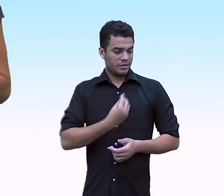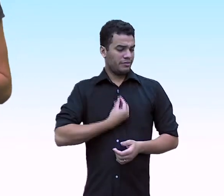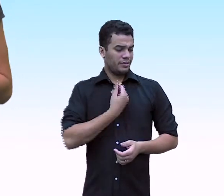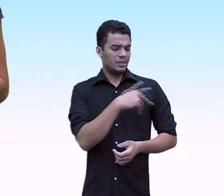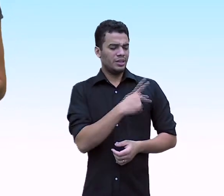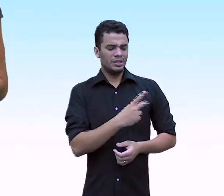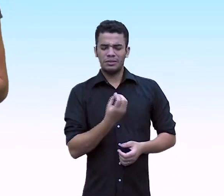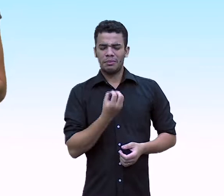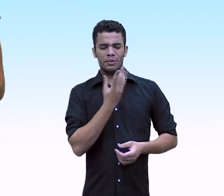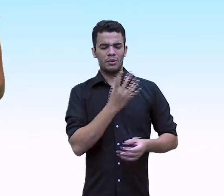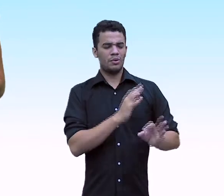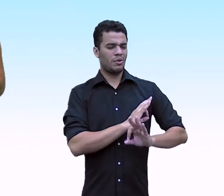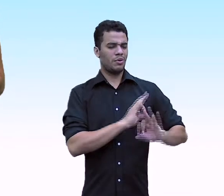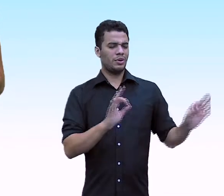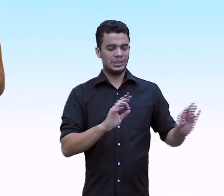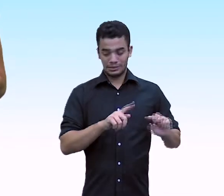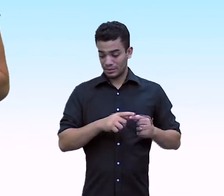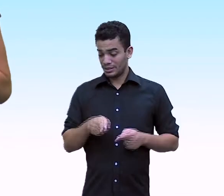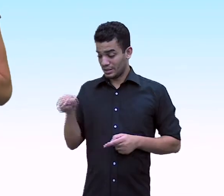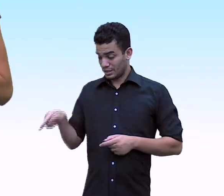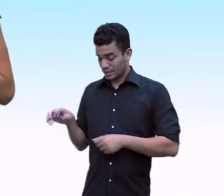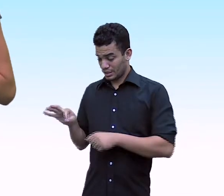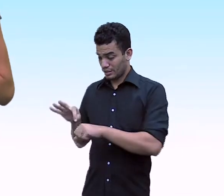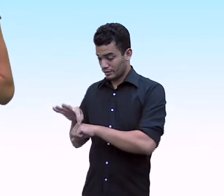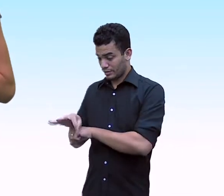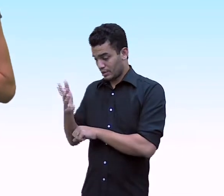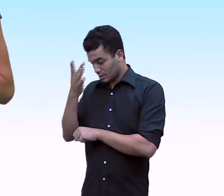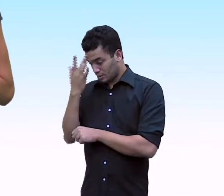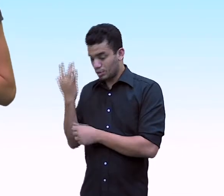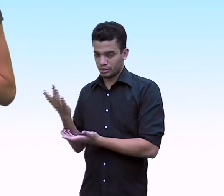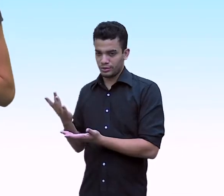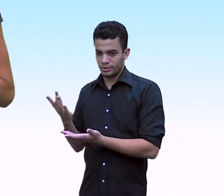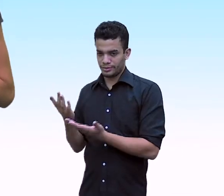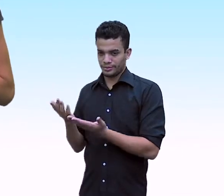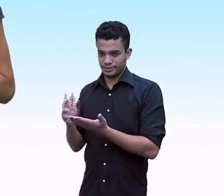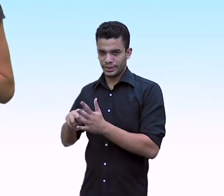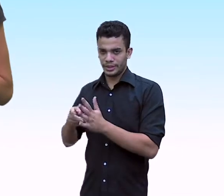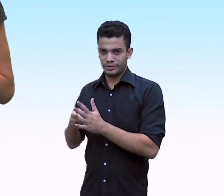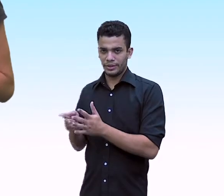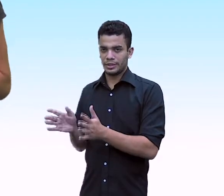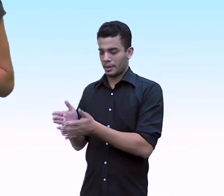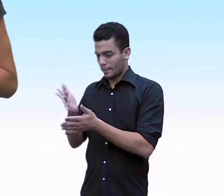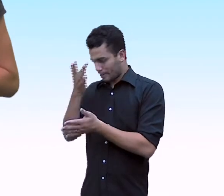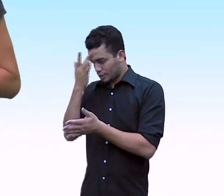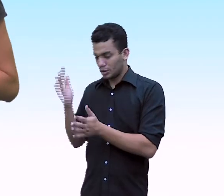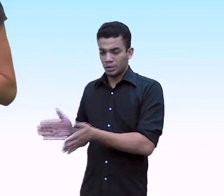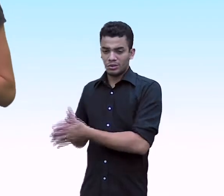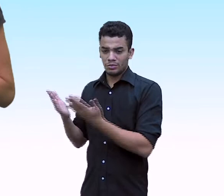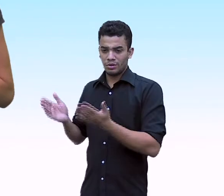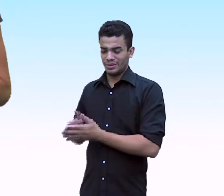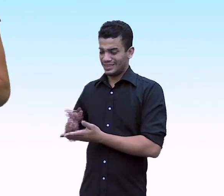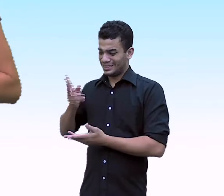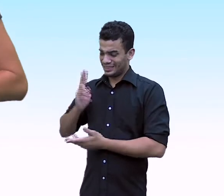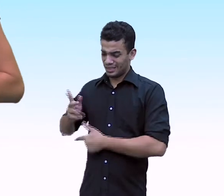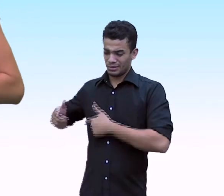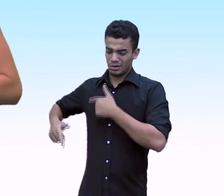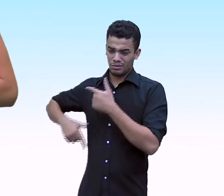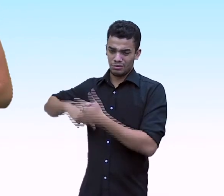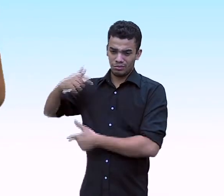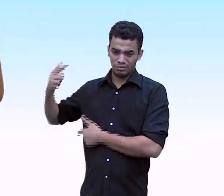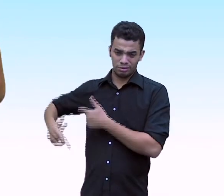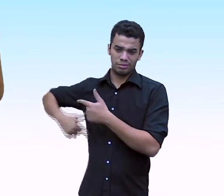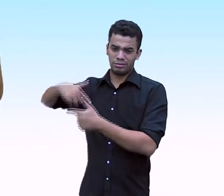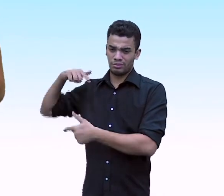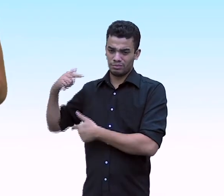enquanto as formigas sempre estavam lá trabalhando para sustentar a monarquia. E é